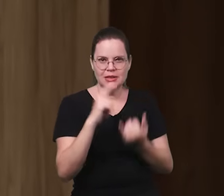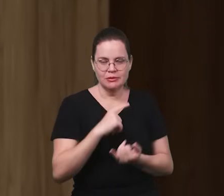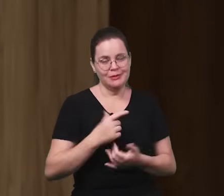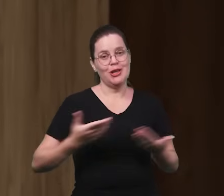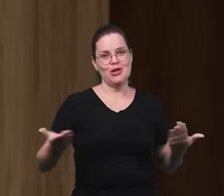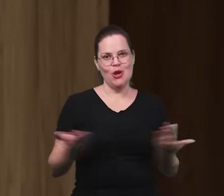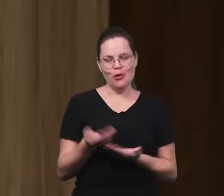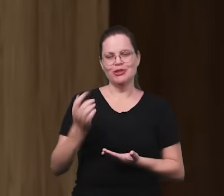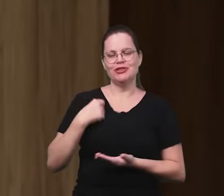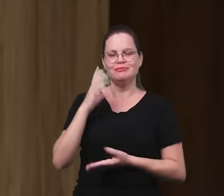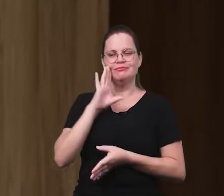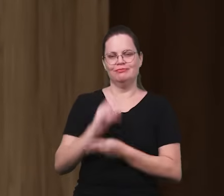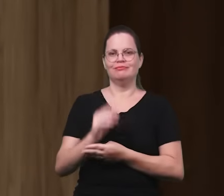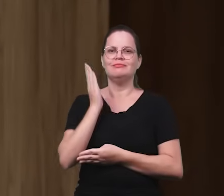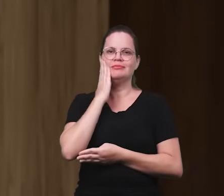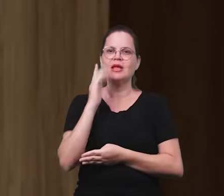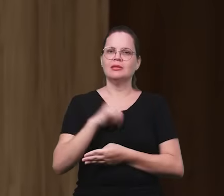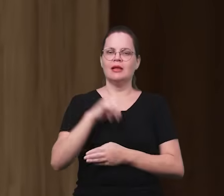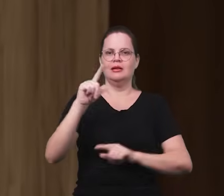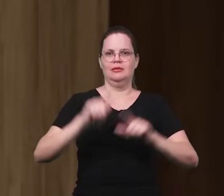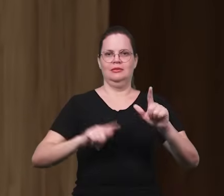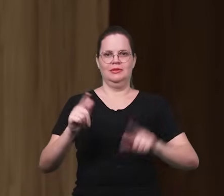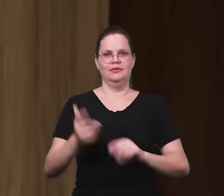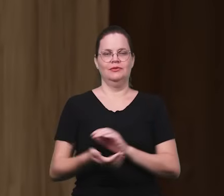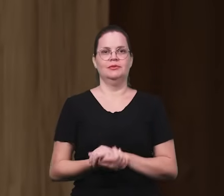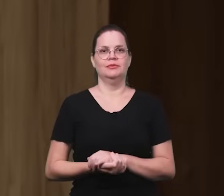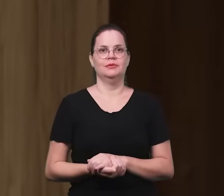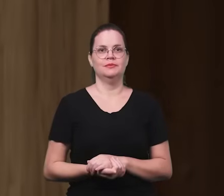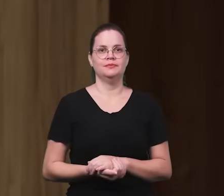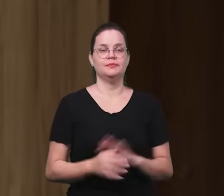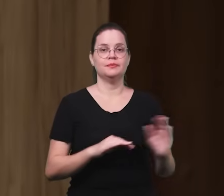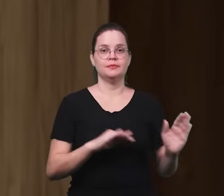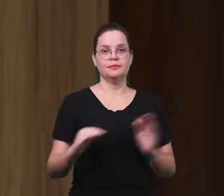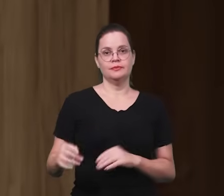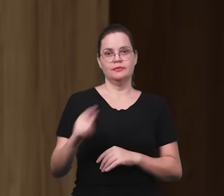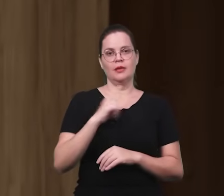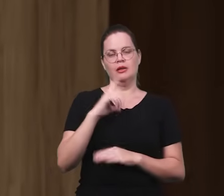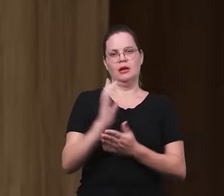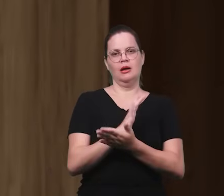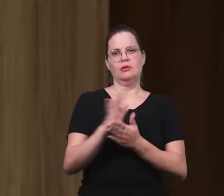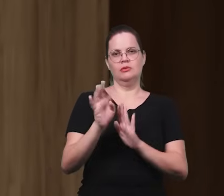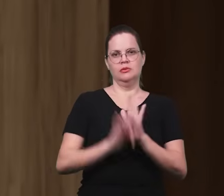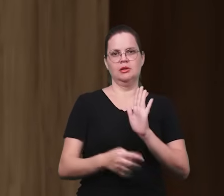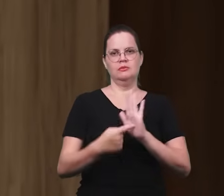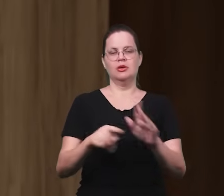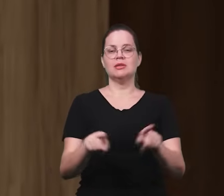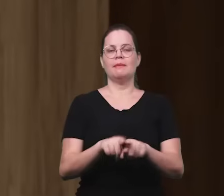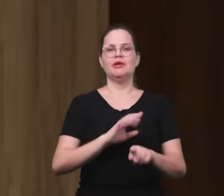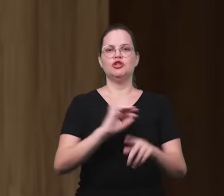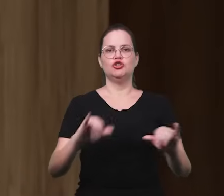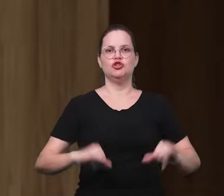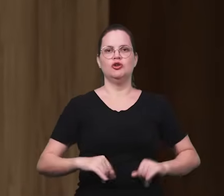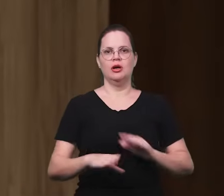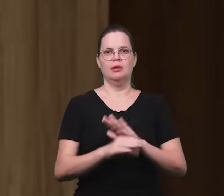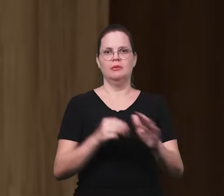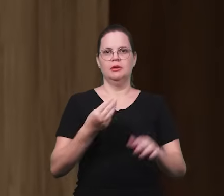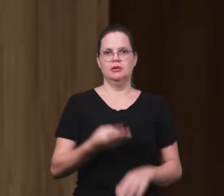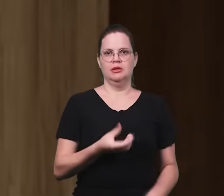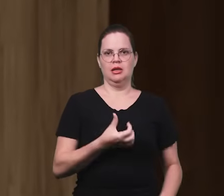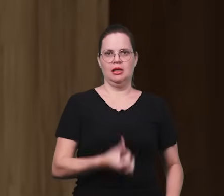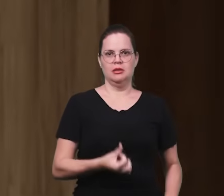capitalizado bastante isso. Então são alguns textos aí de um assunto. Tem Jó 36, 33